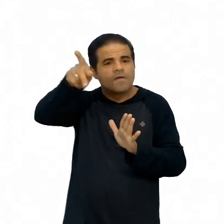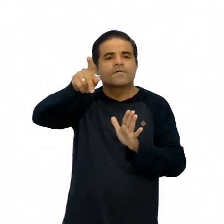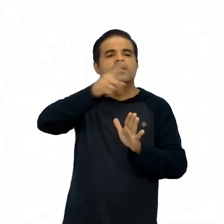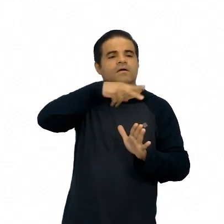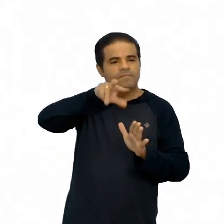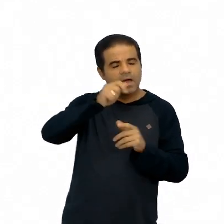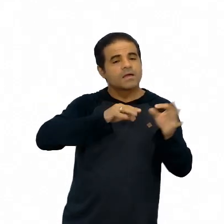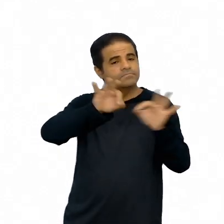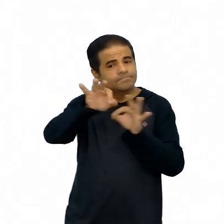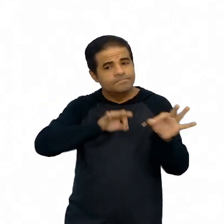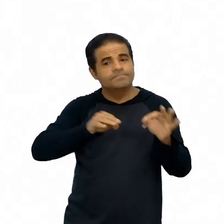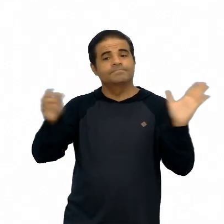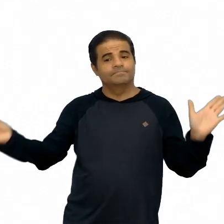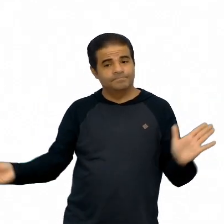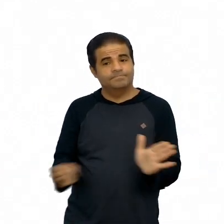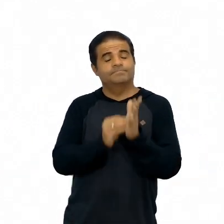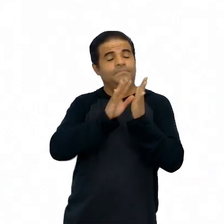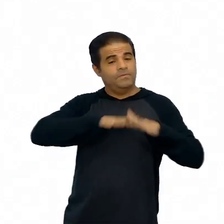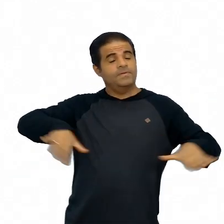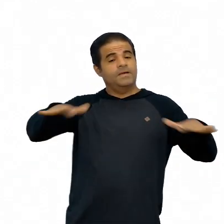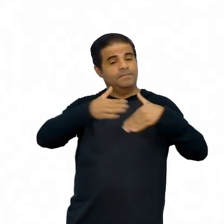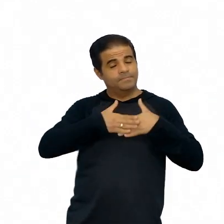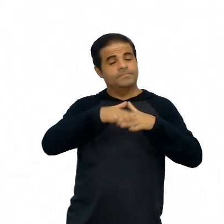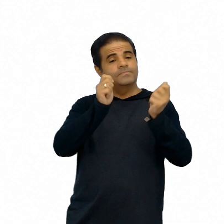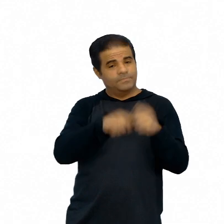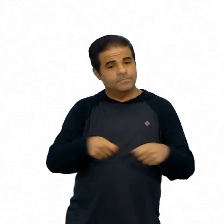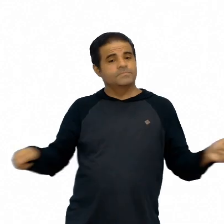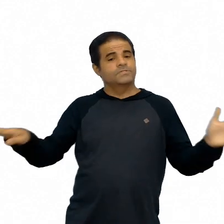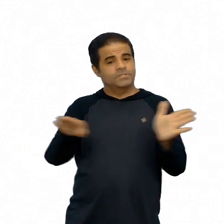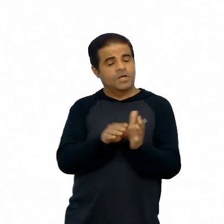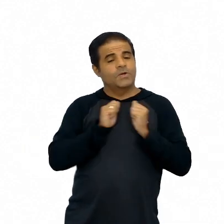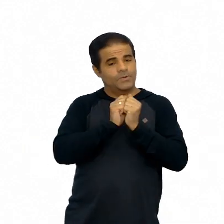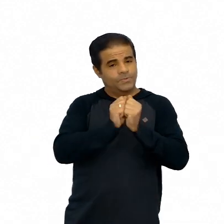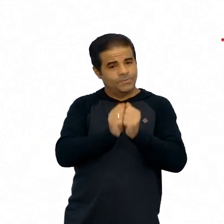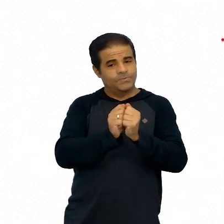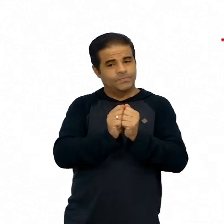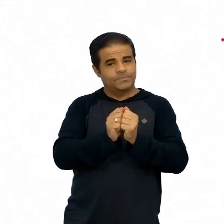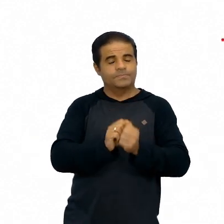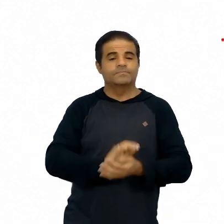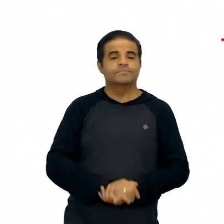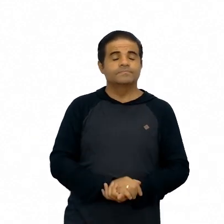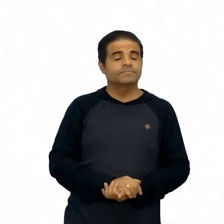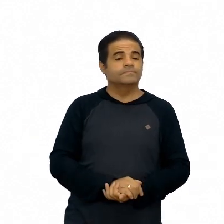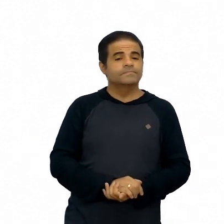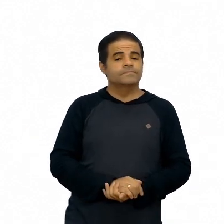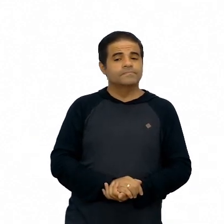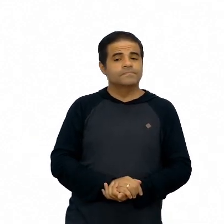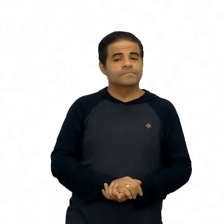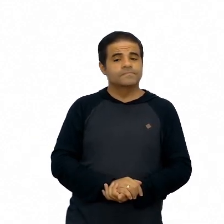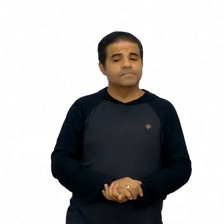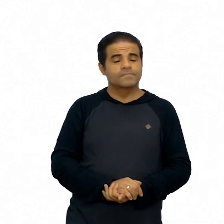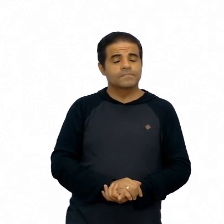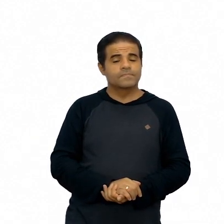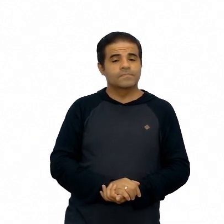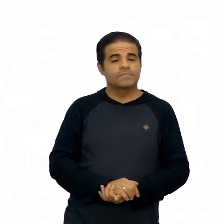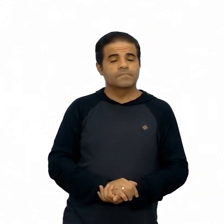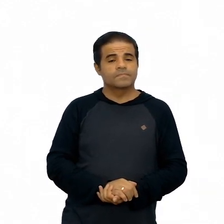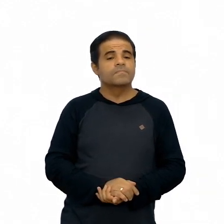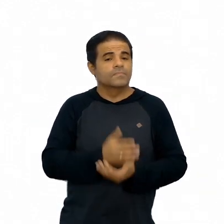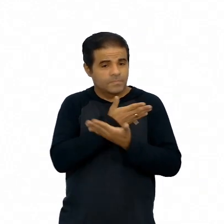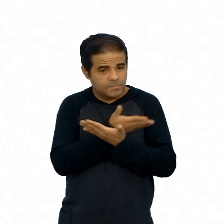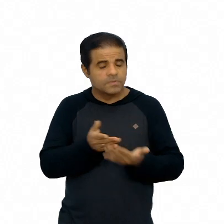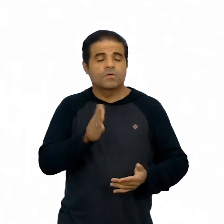gente vai ajustando esses pontos para que no final a gente chegue todo mundo junto, tá? Bom, e aí? Então, para vocês